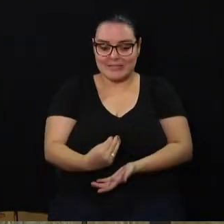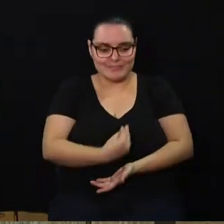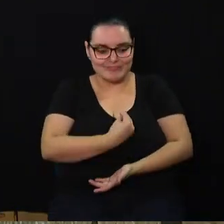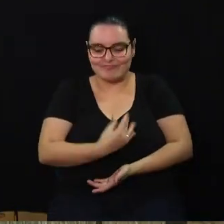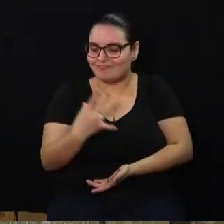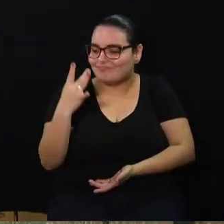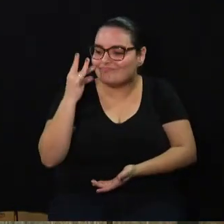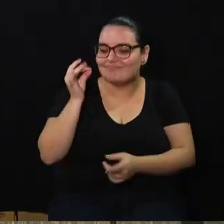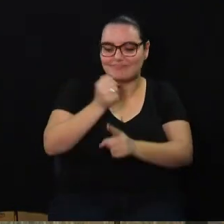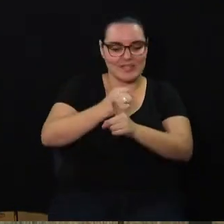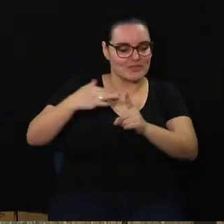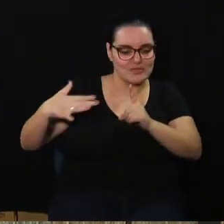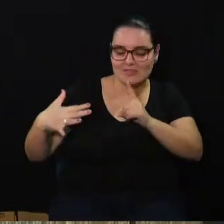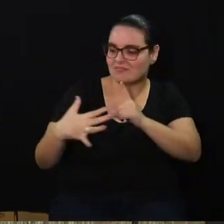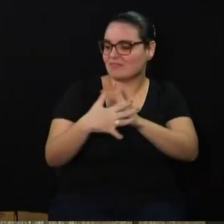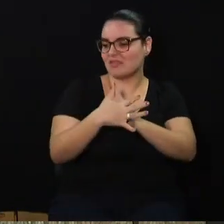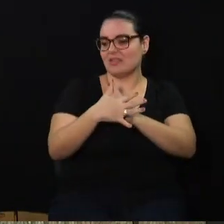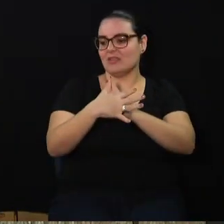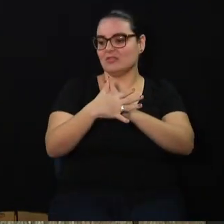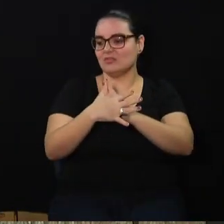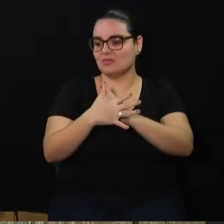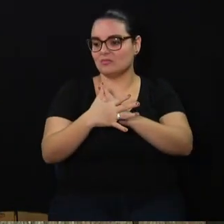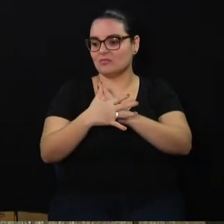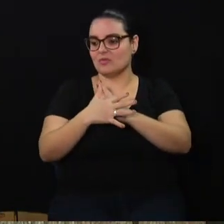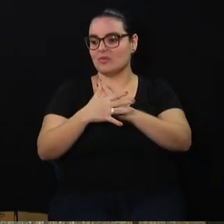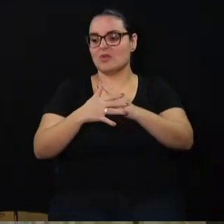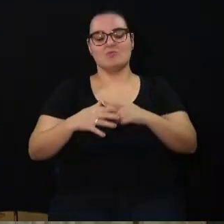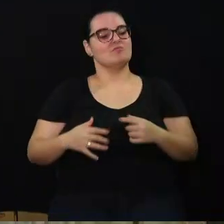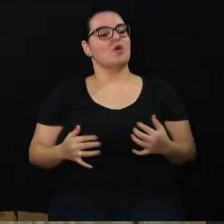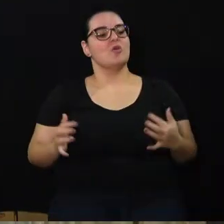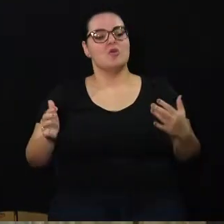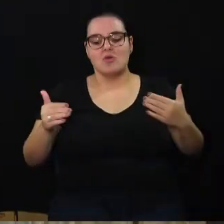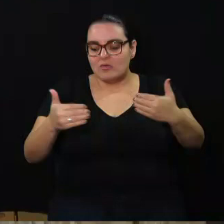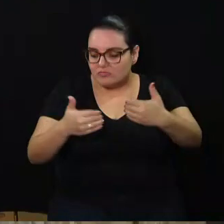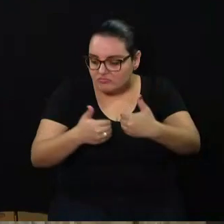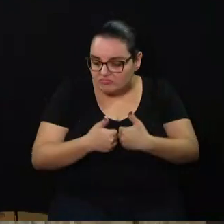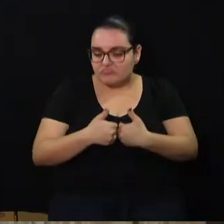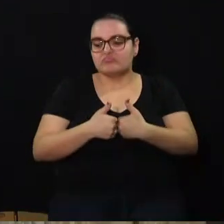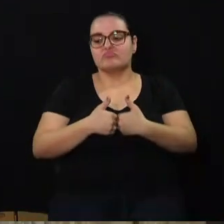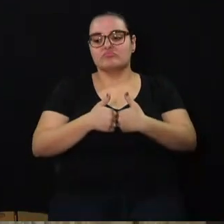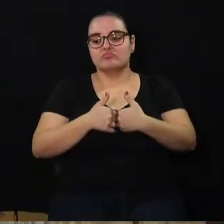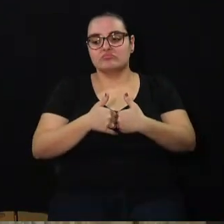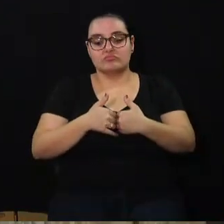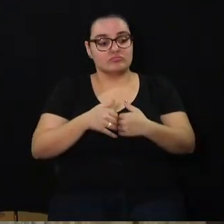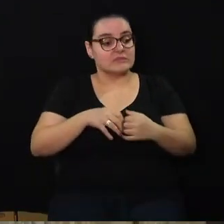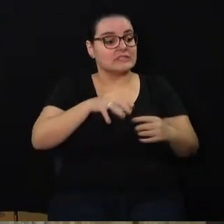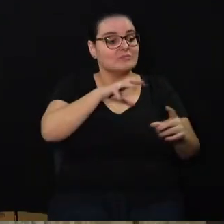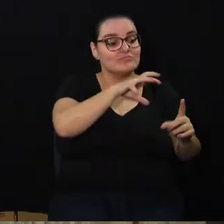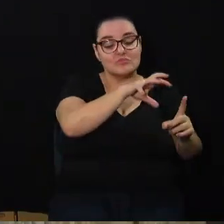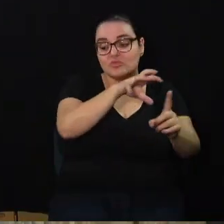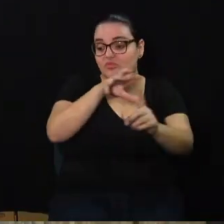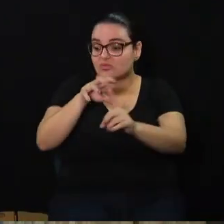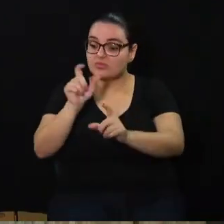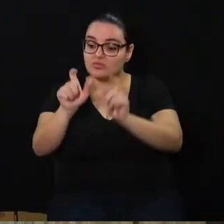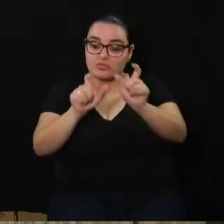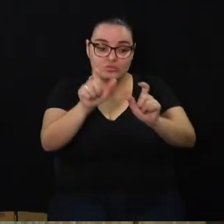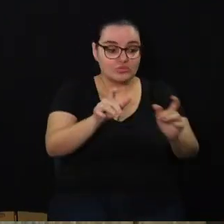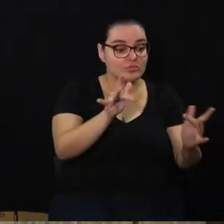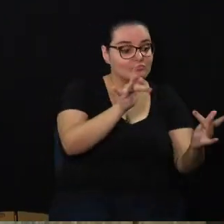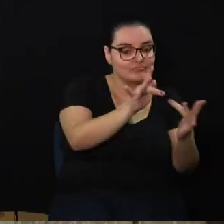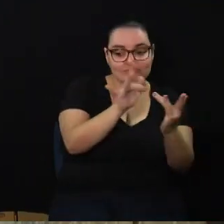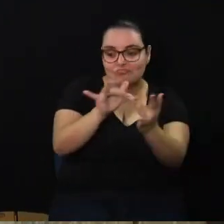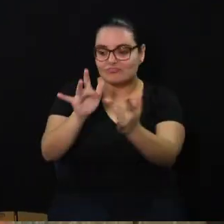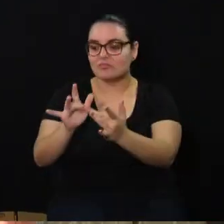nossa sociedade o transtorno do espectro autista afeta muitas pessoas que quanto maior for a